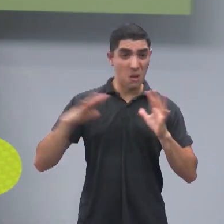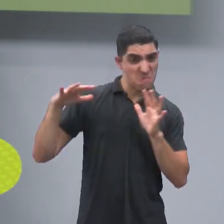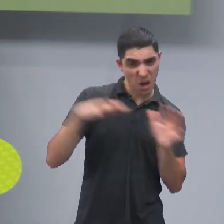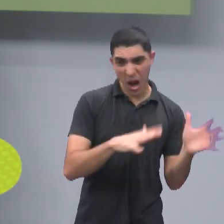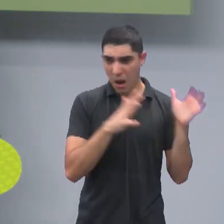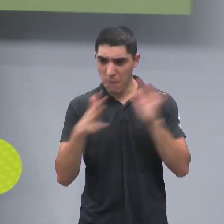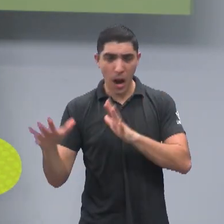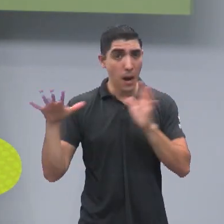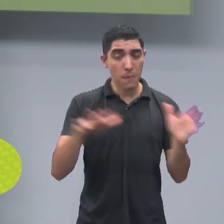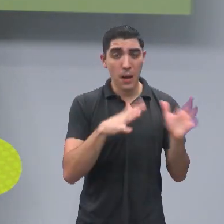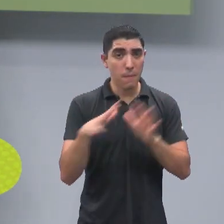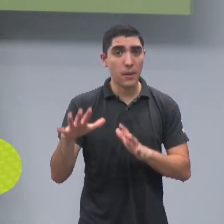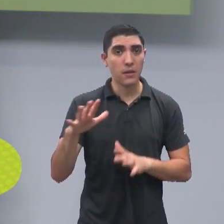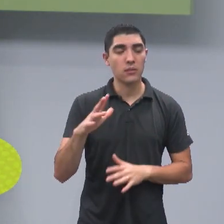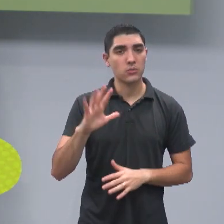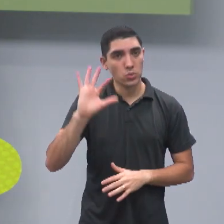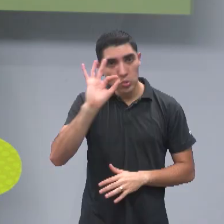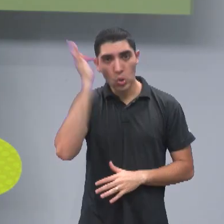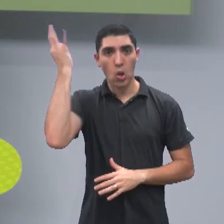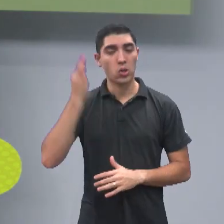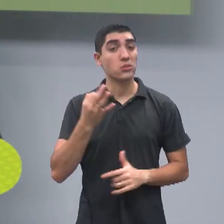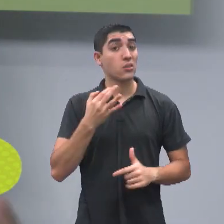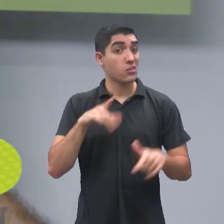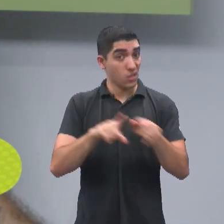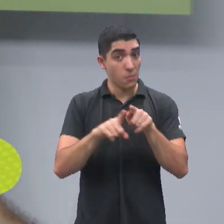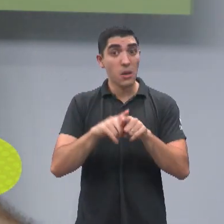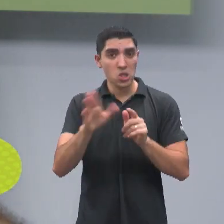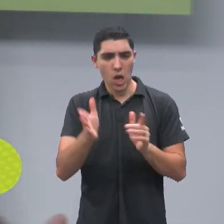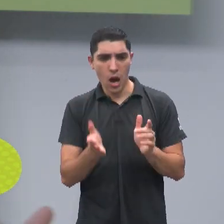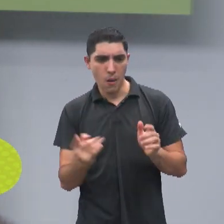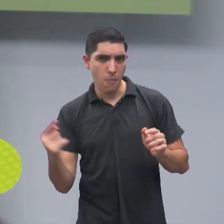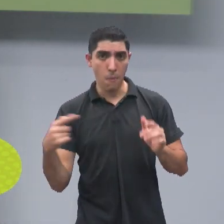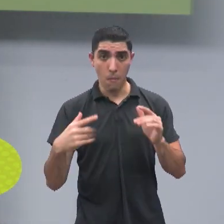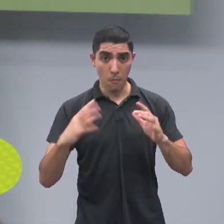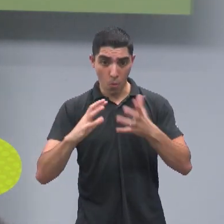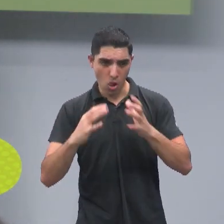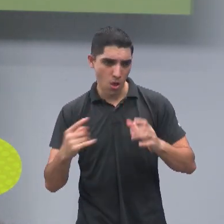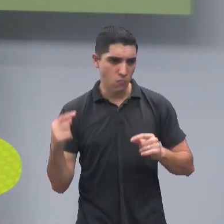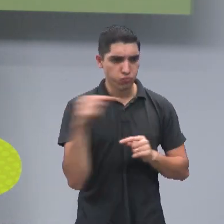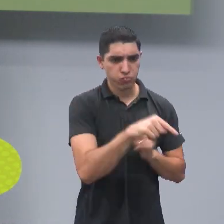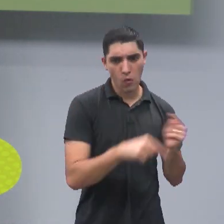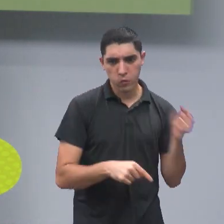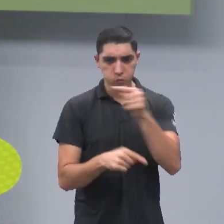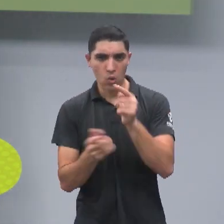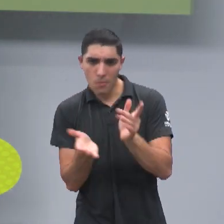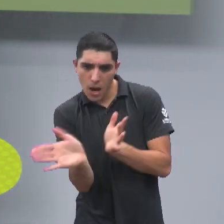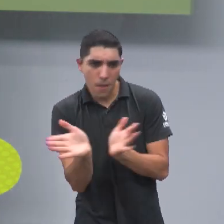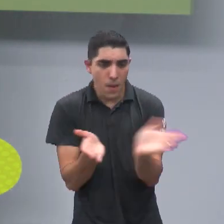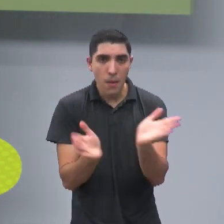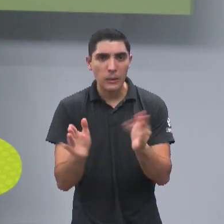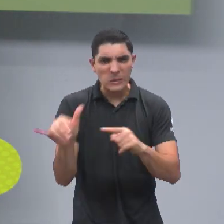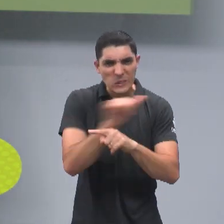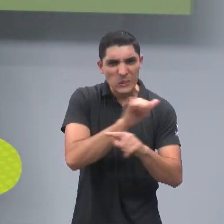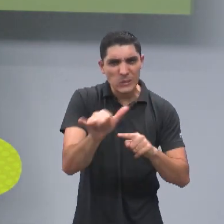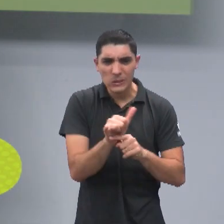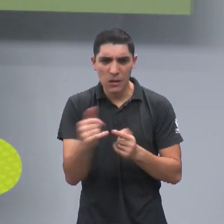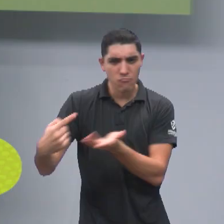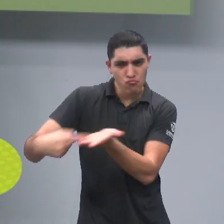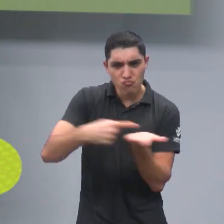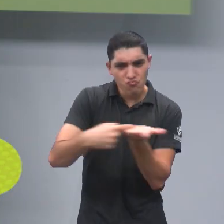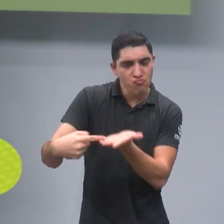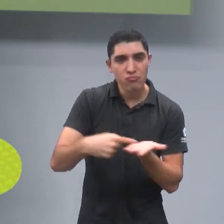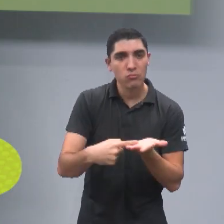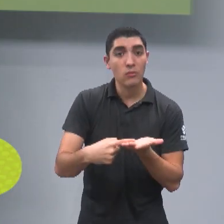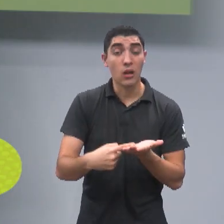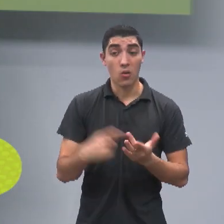cruzadas, bolas jogadas em profundidade, que tinha um jogador do Minas nas costas do defensor, e o goleiro